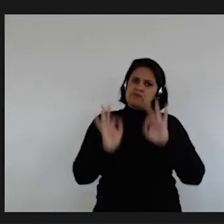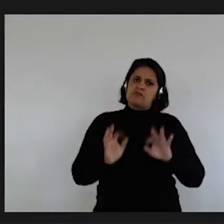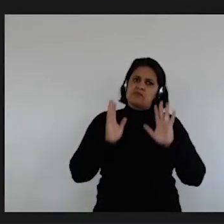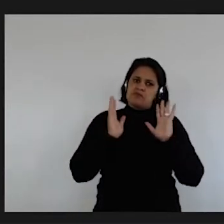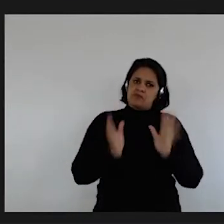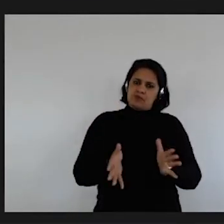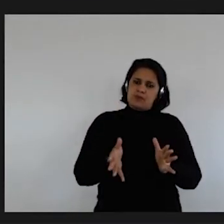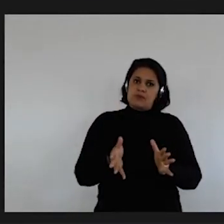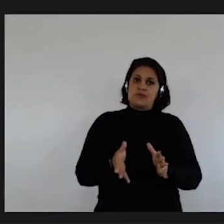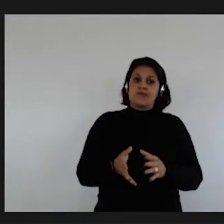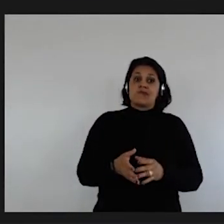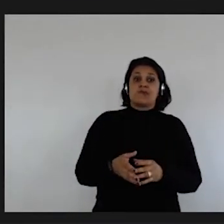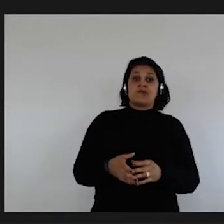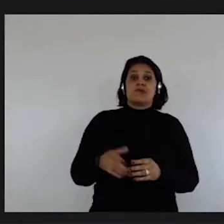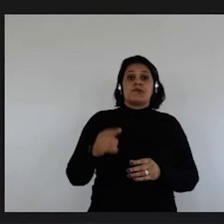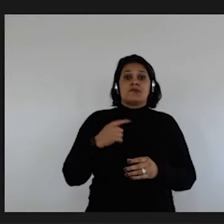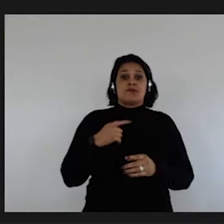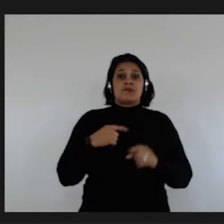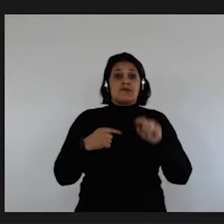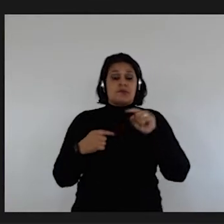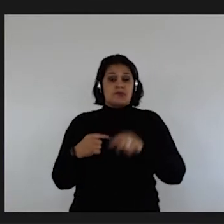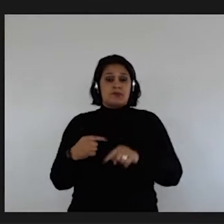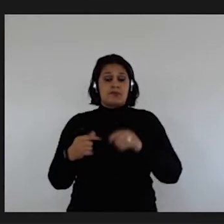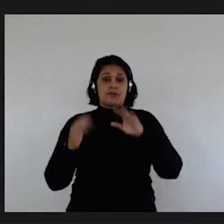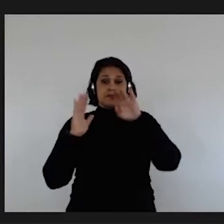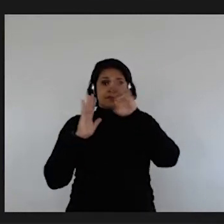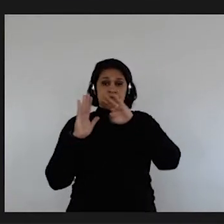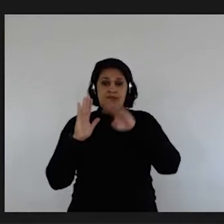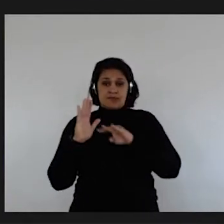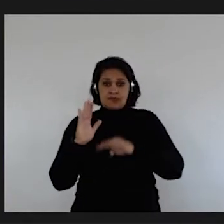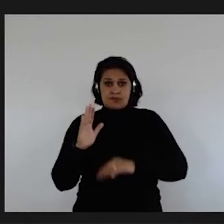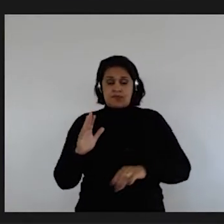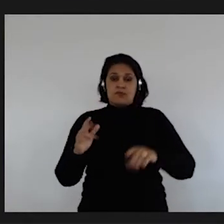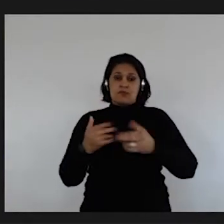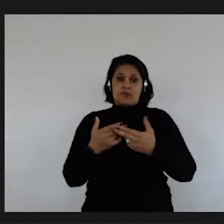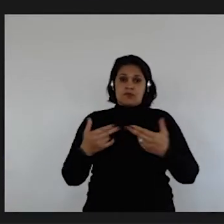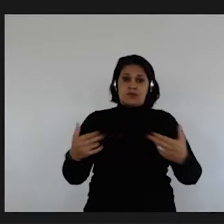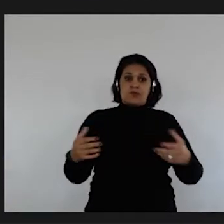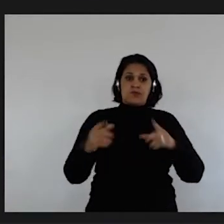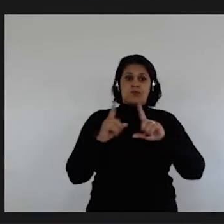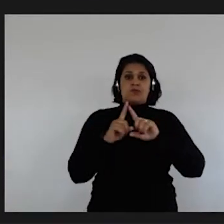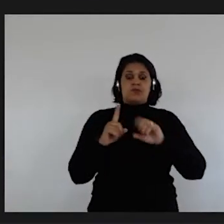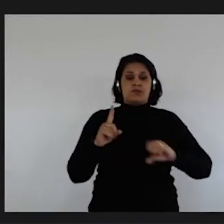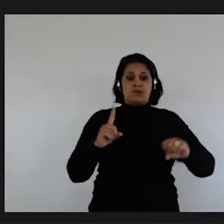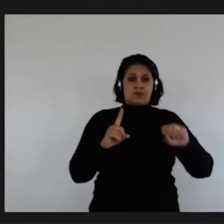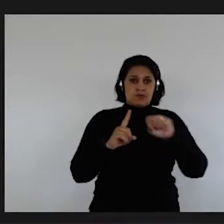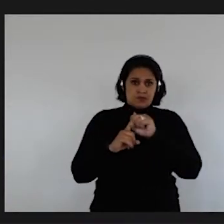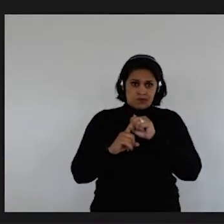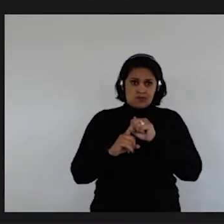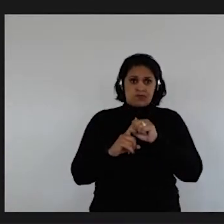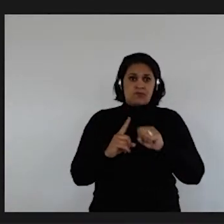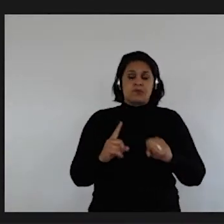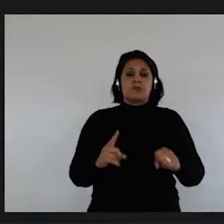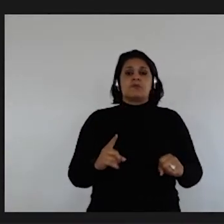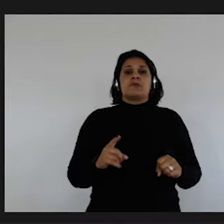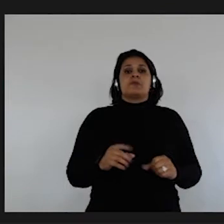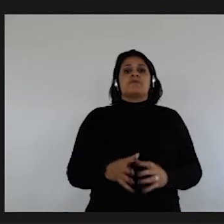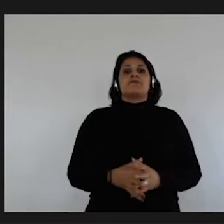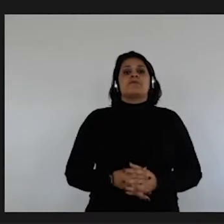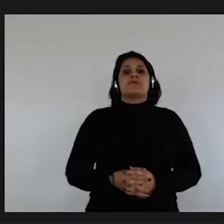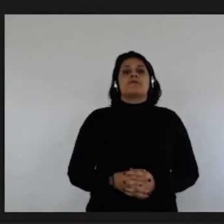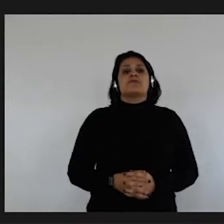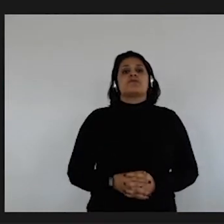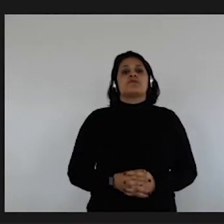Buranelli e que pontifica entre estes princípios o princípio da função social da cadeia agroindustrial, o princípio